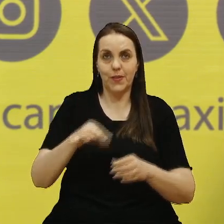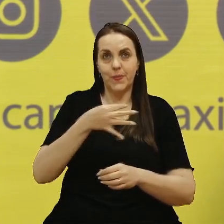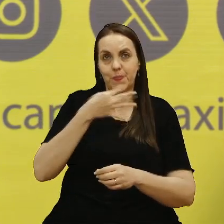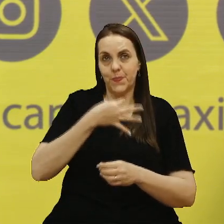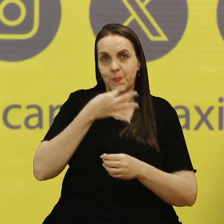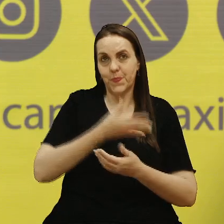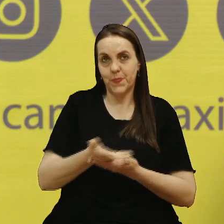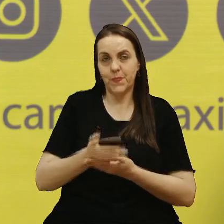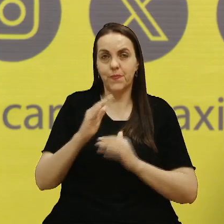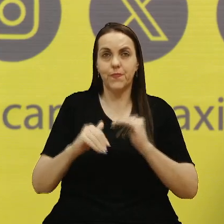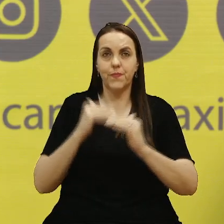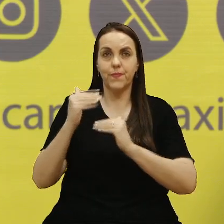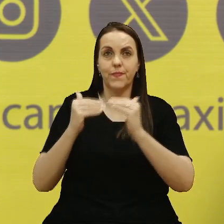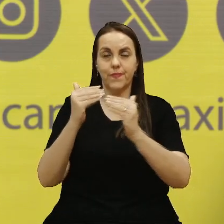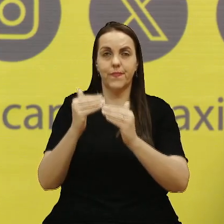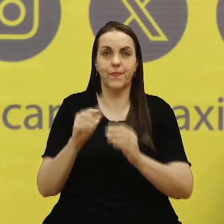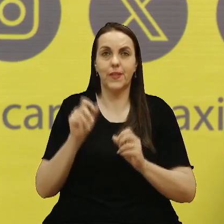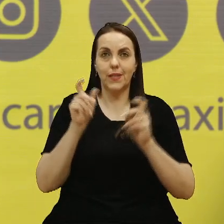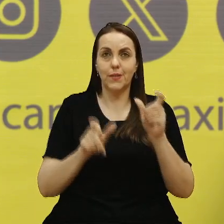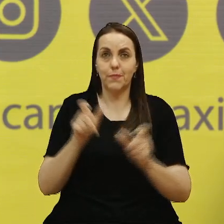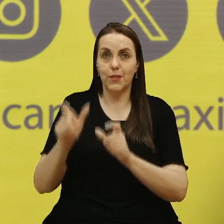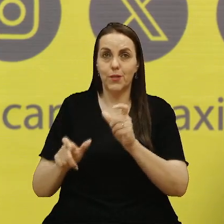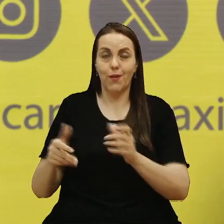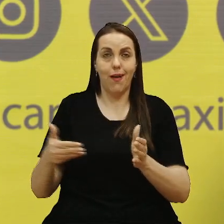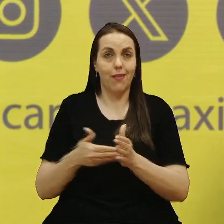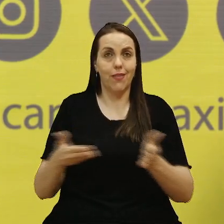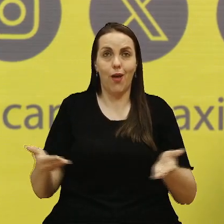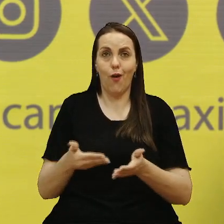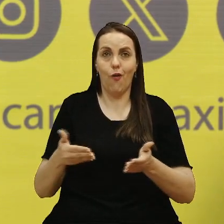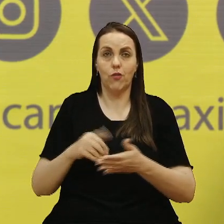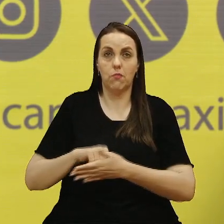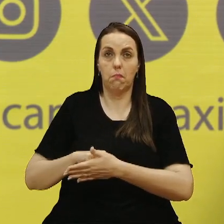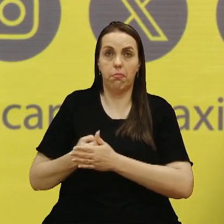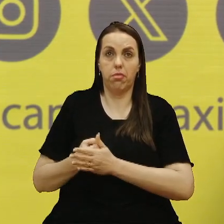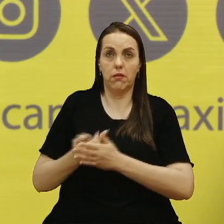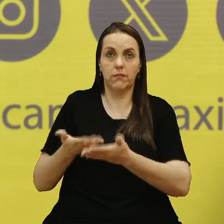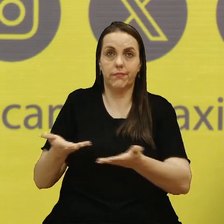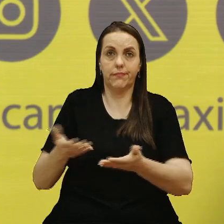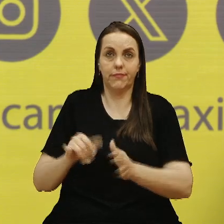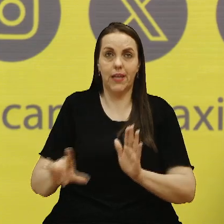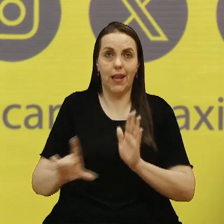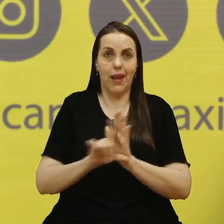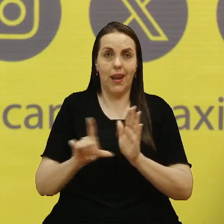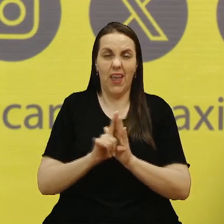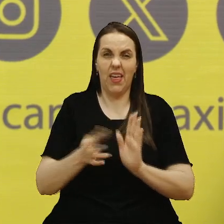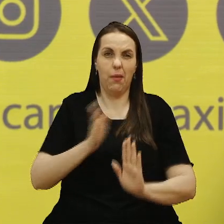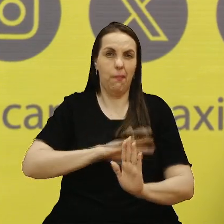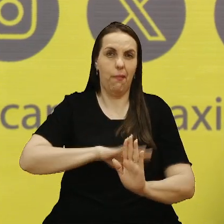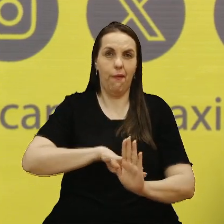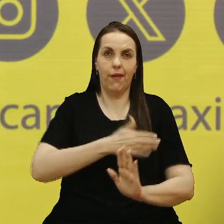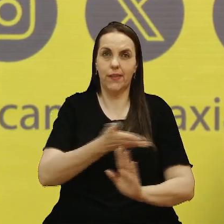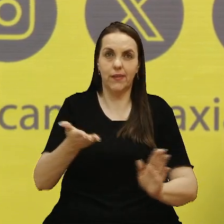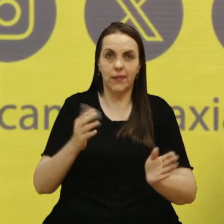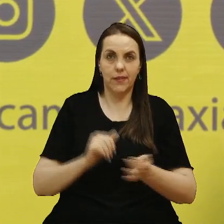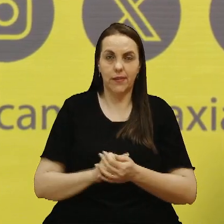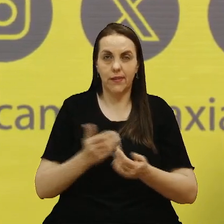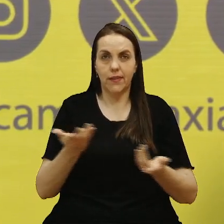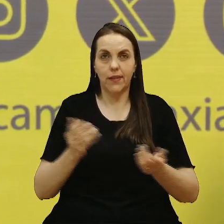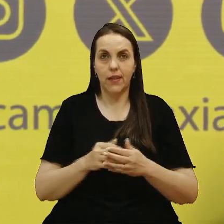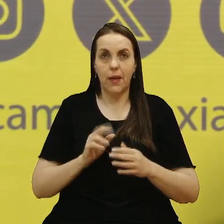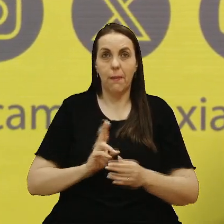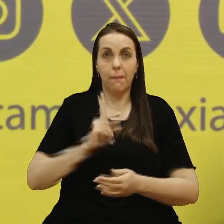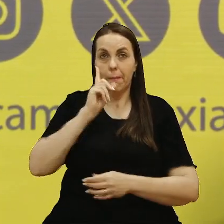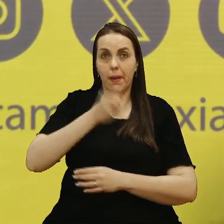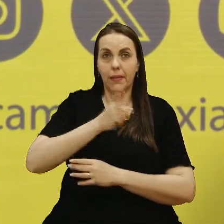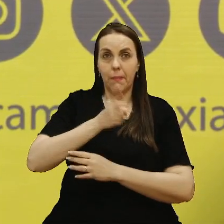para o desenvolvimento dessa gente que até hoje ficou trancada por uma lei hipócrita, uma lei que manda